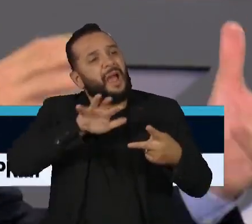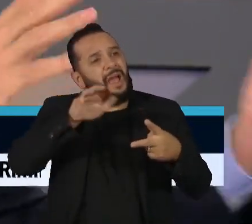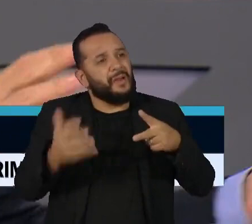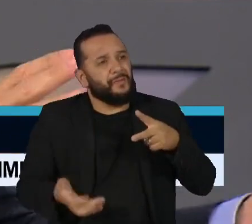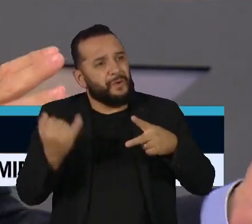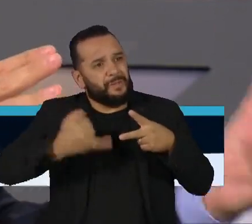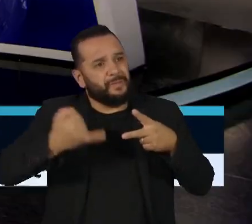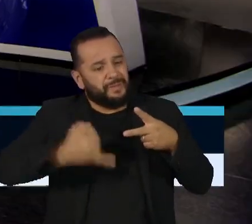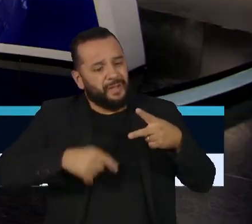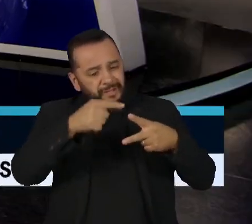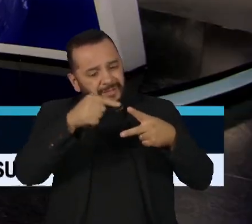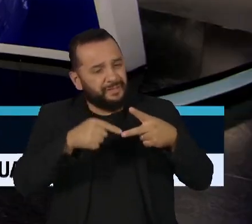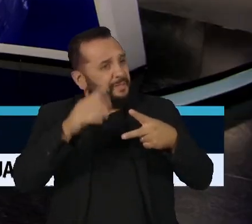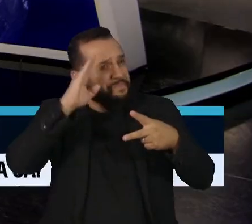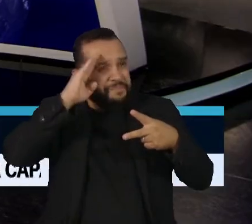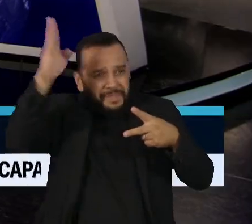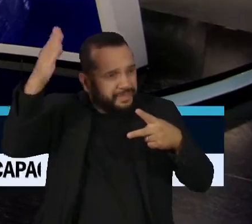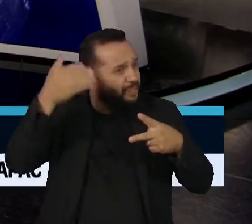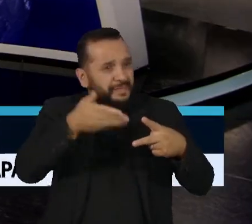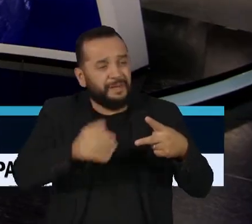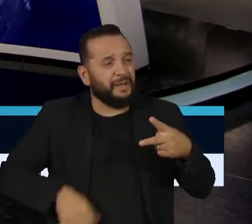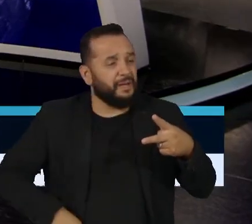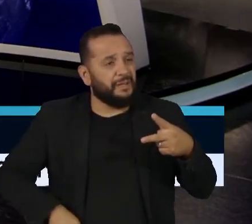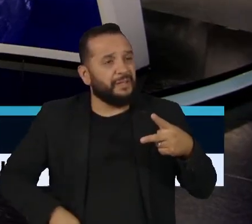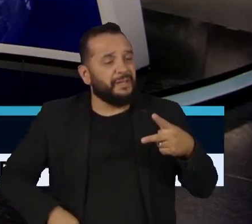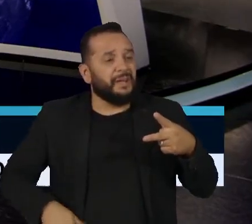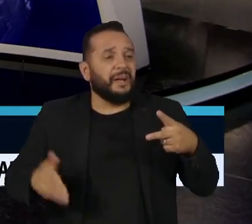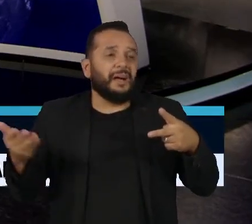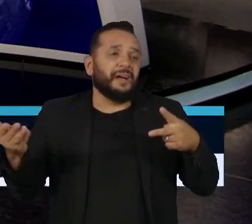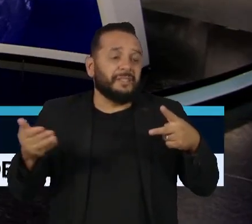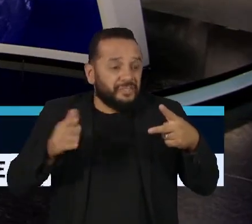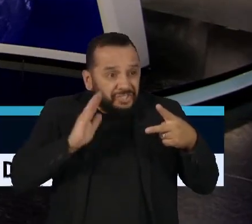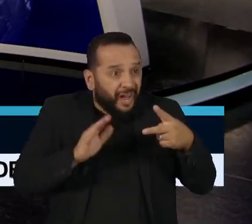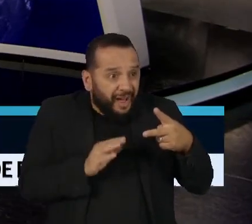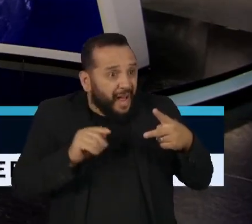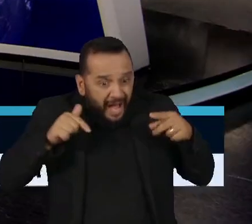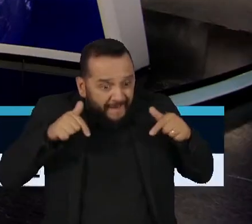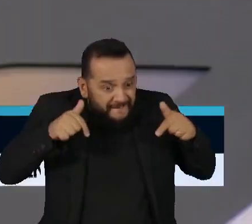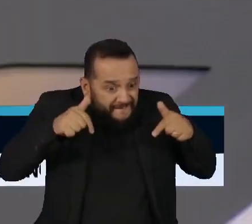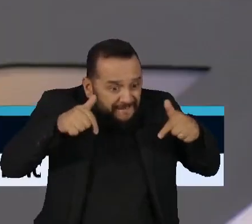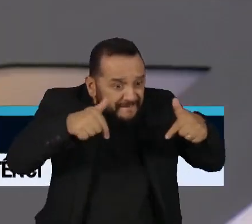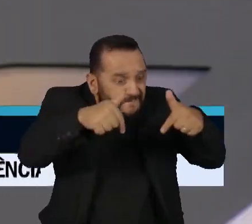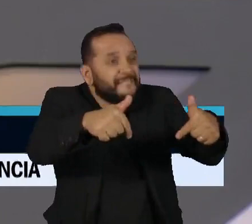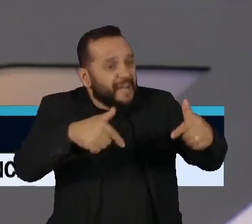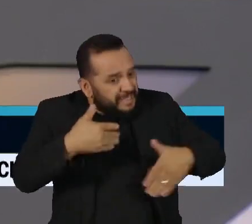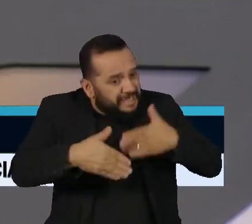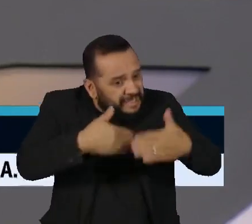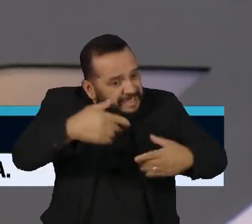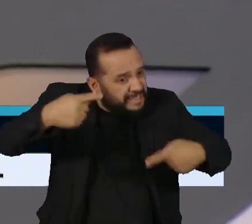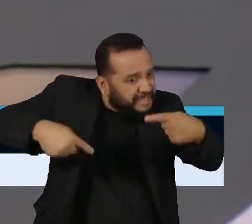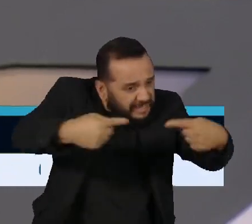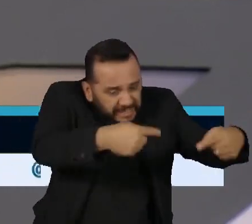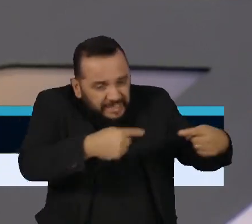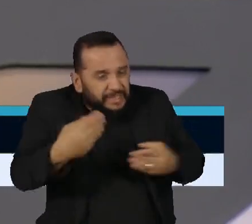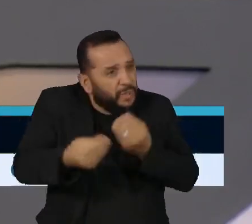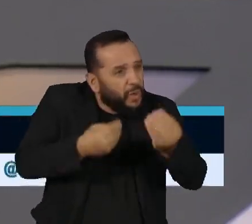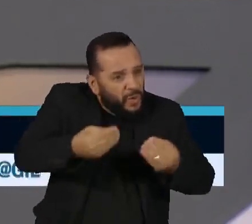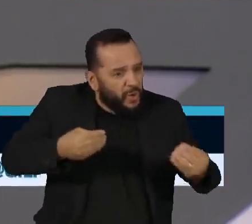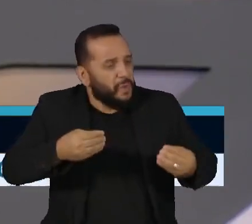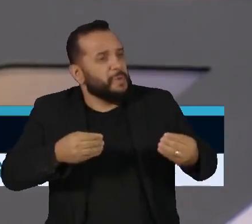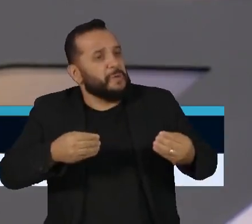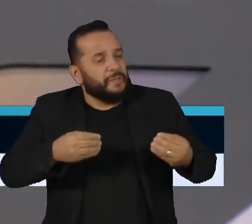num outro num outro dimensão agora quando isso assim revoltamos a discutir agendas